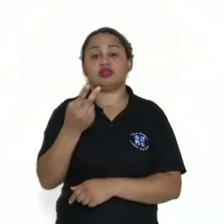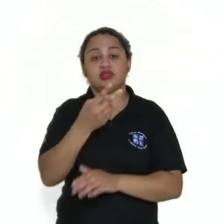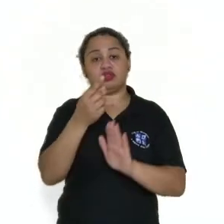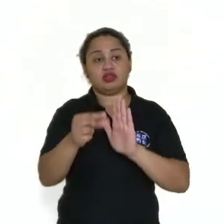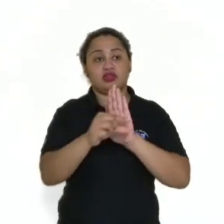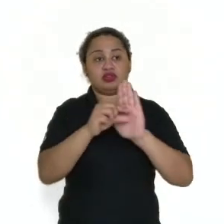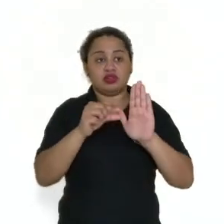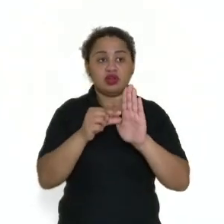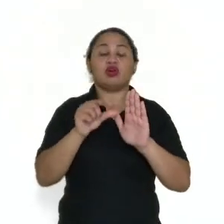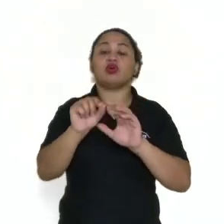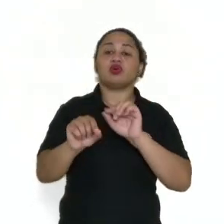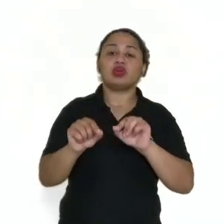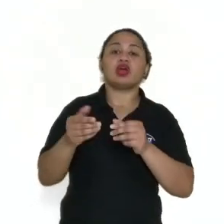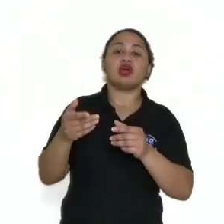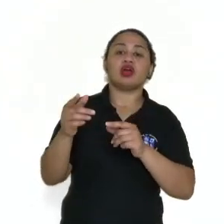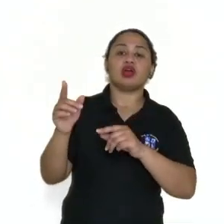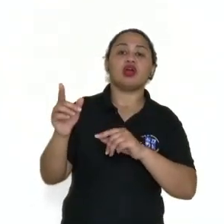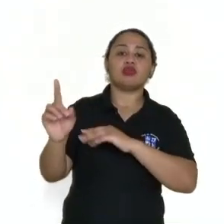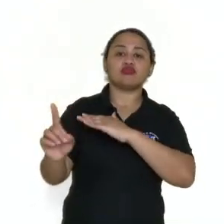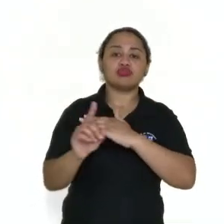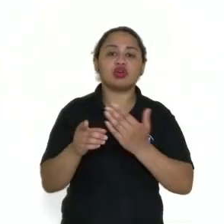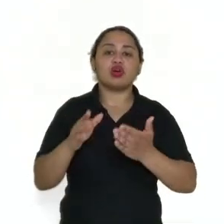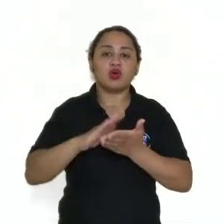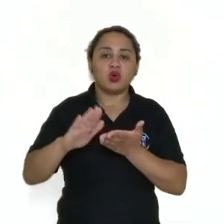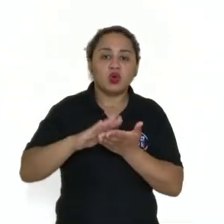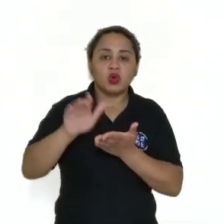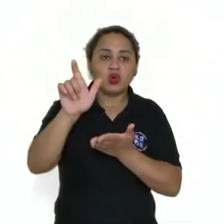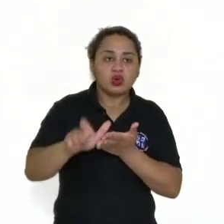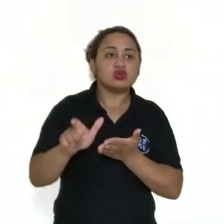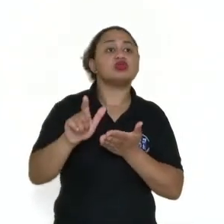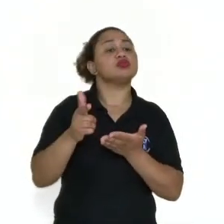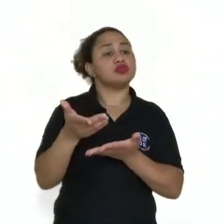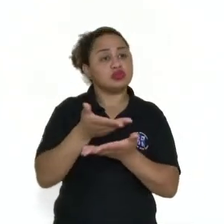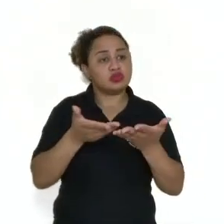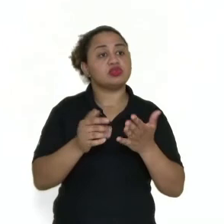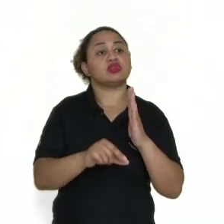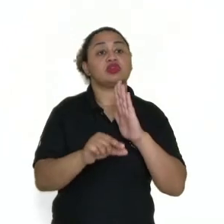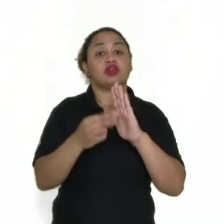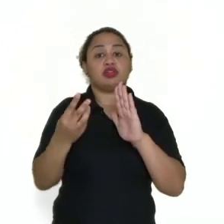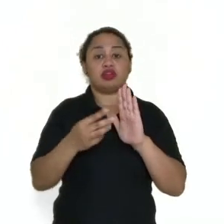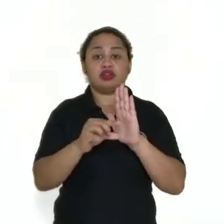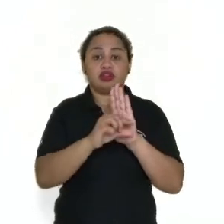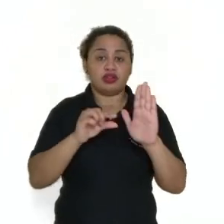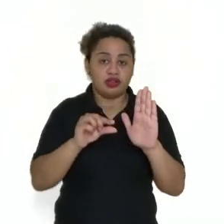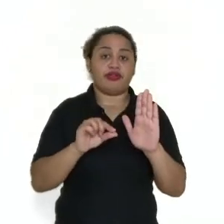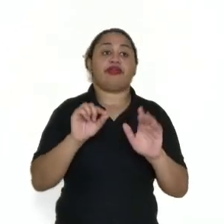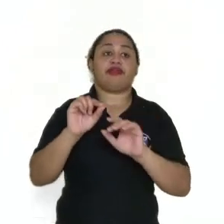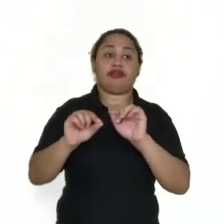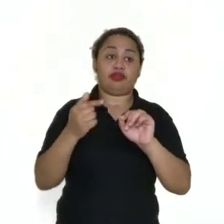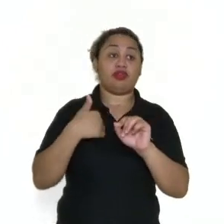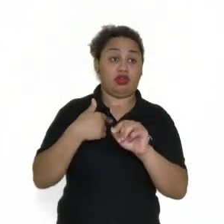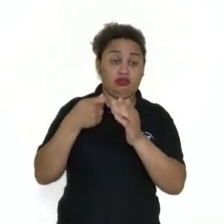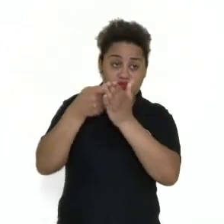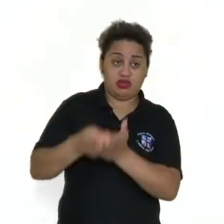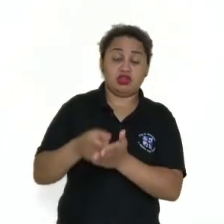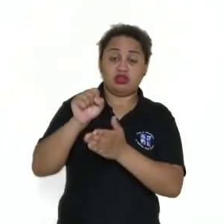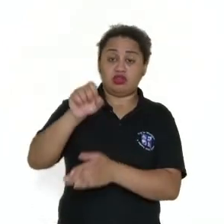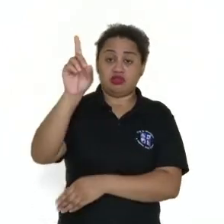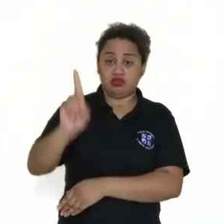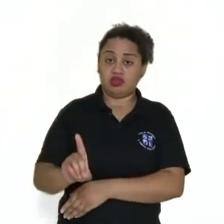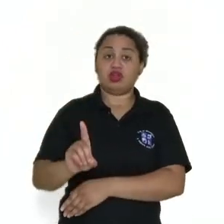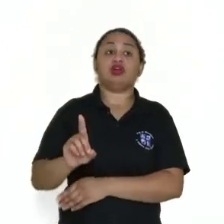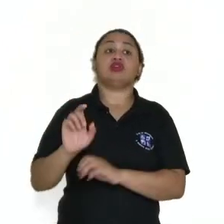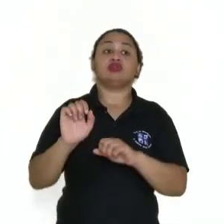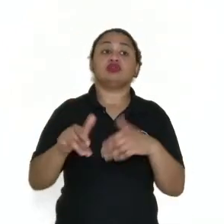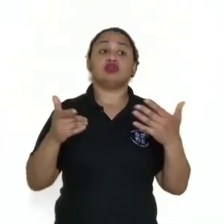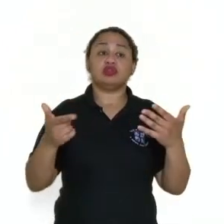o consumidor, companheiros. E na terceira, exige sim teus direitos. Então, a autora do poema, para se dirigir diretamente ao leitor, fez o